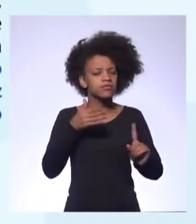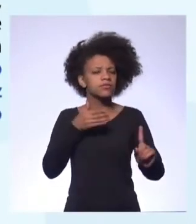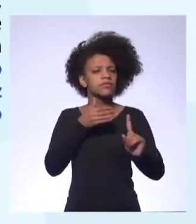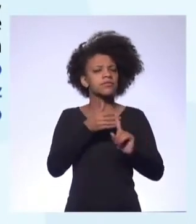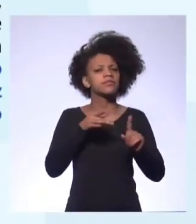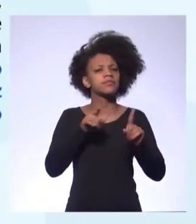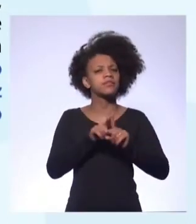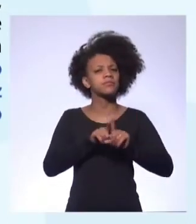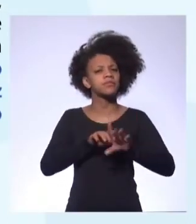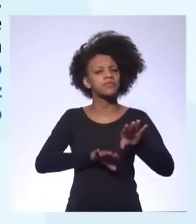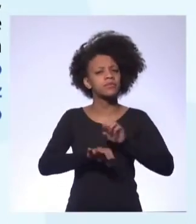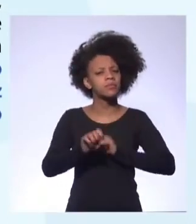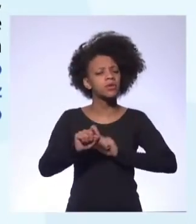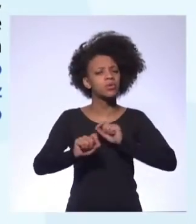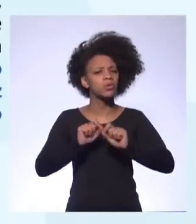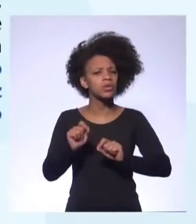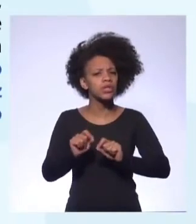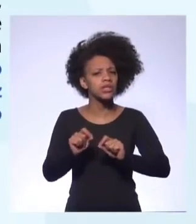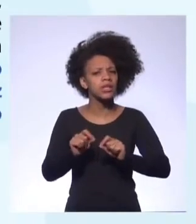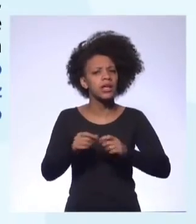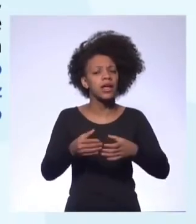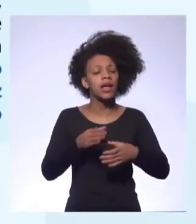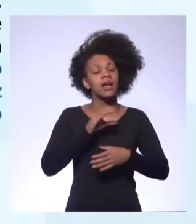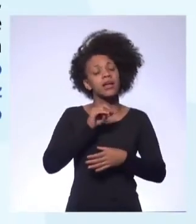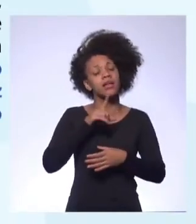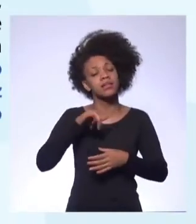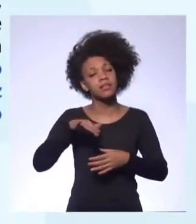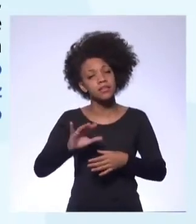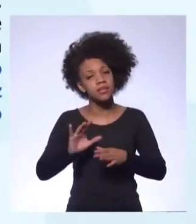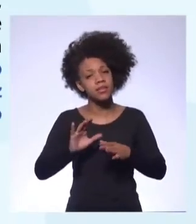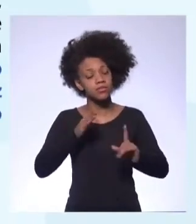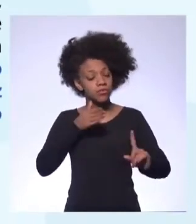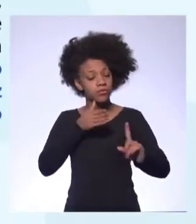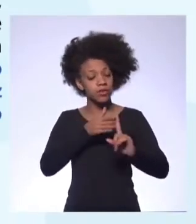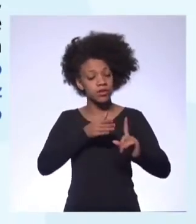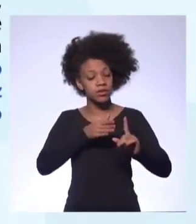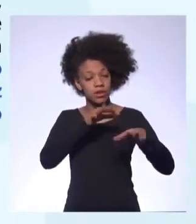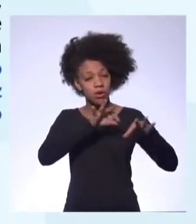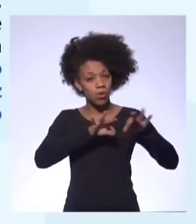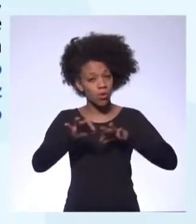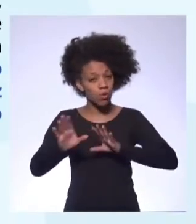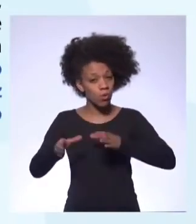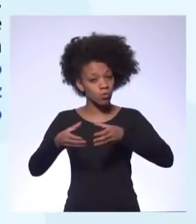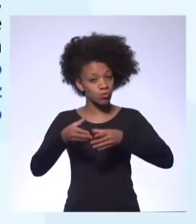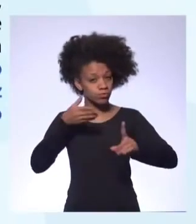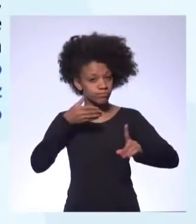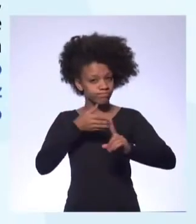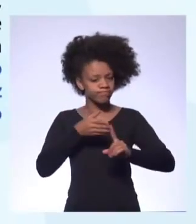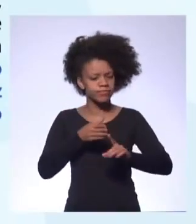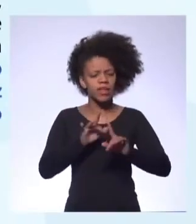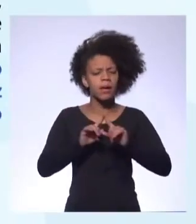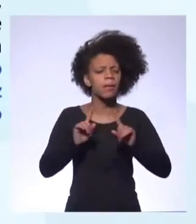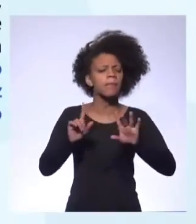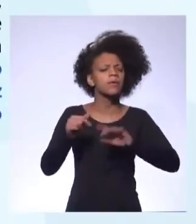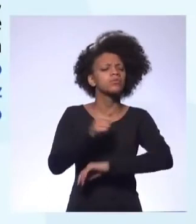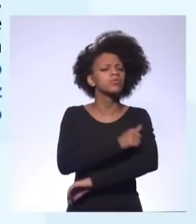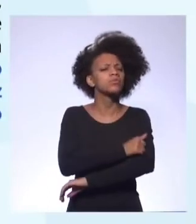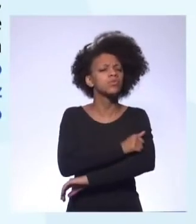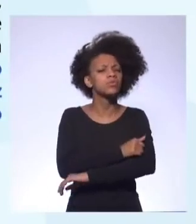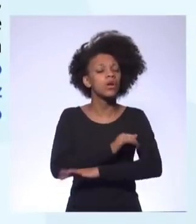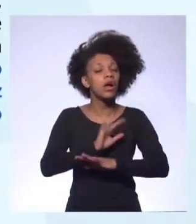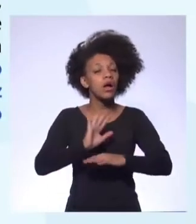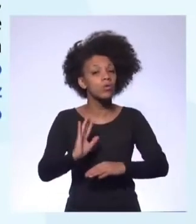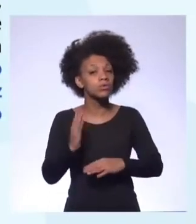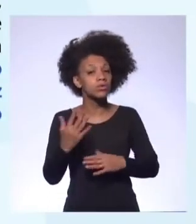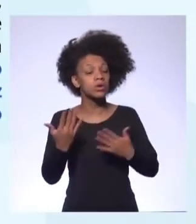referentes e formando o que se denomina de cadeia referencial. Então, isso é para o professor. Agora, para o aluno, a progressão referencial ocorre